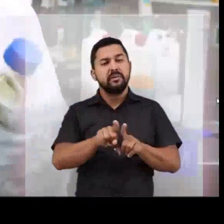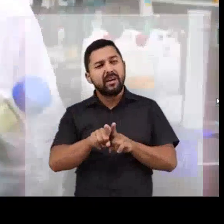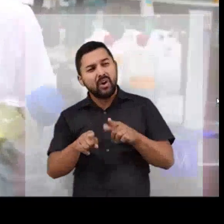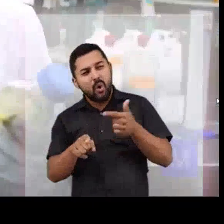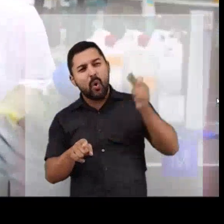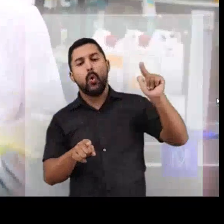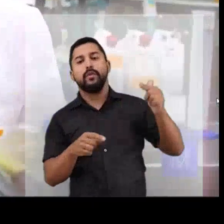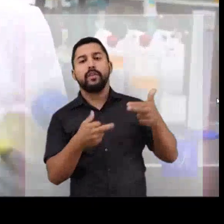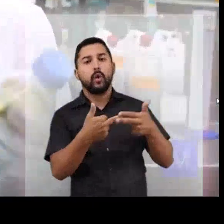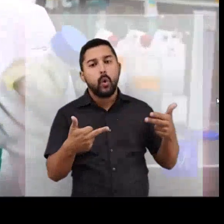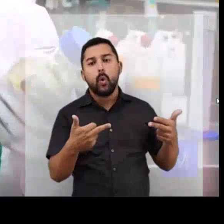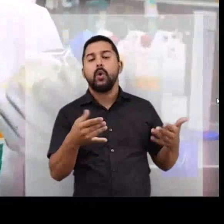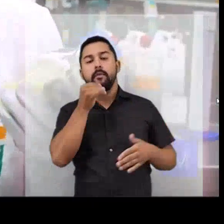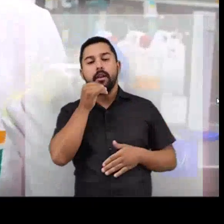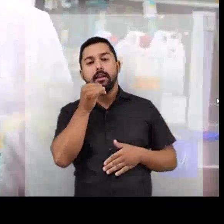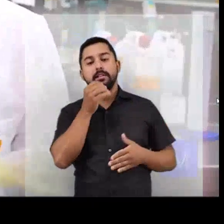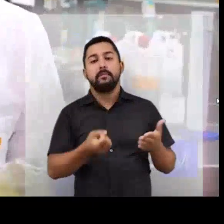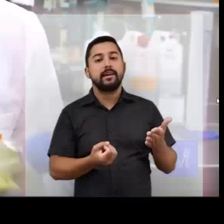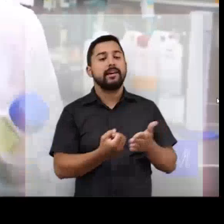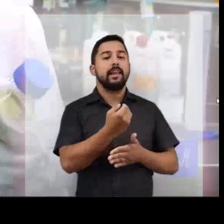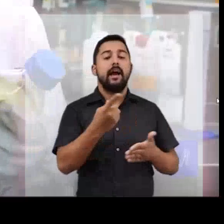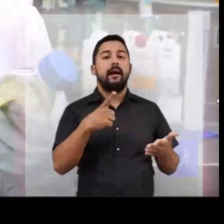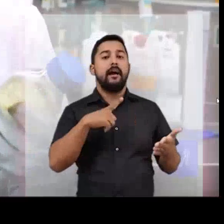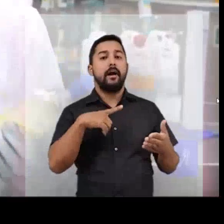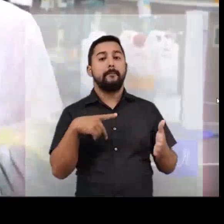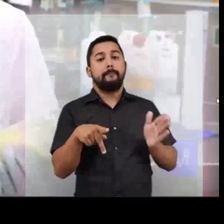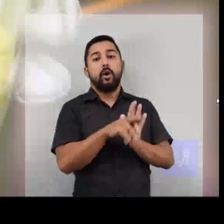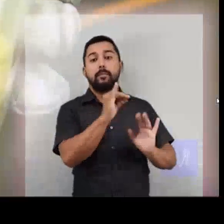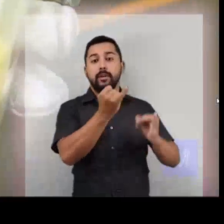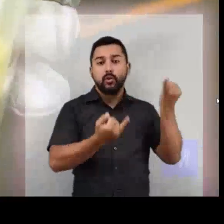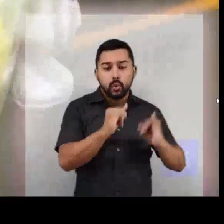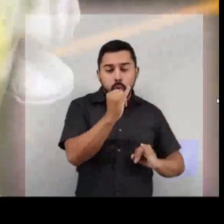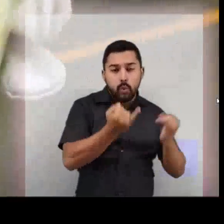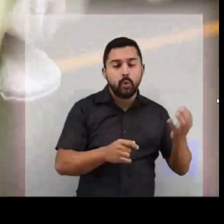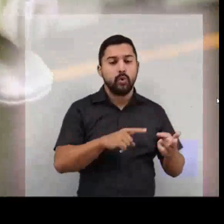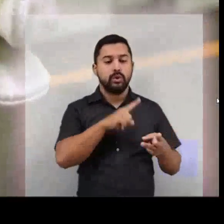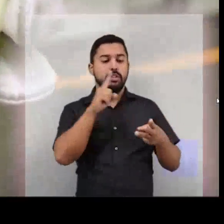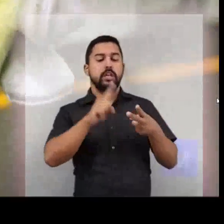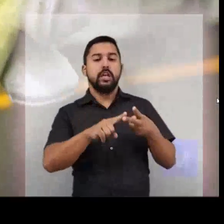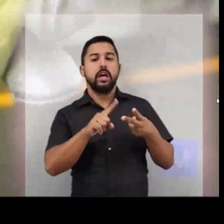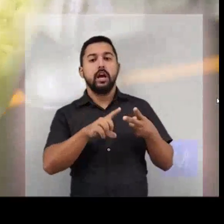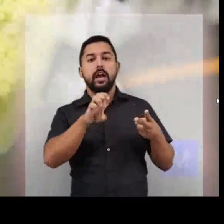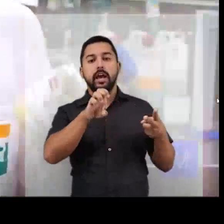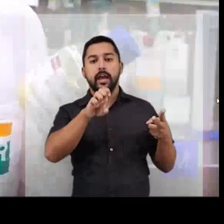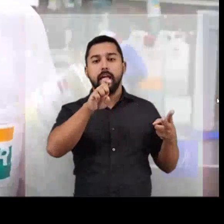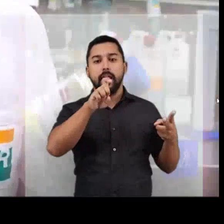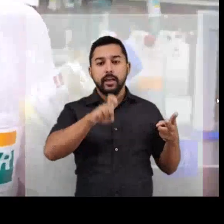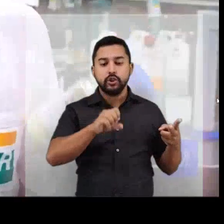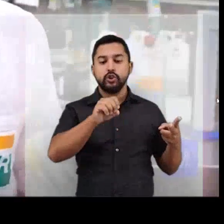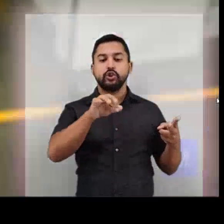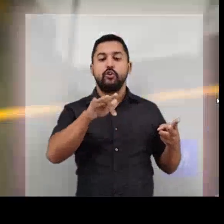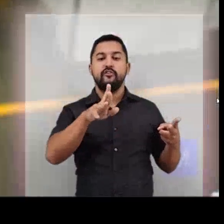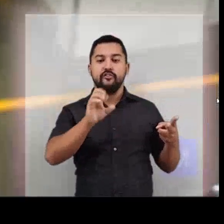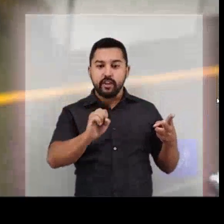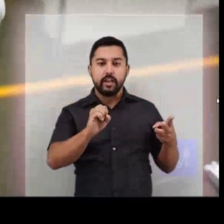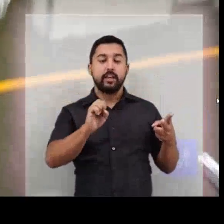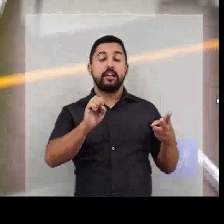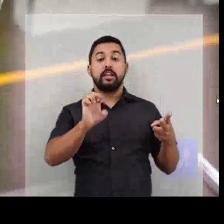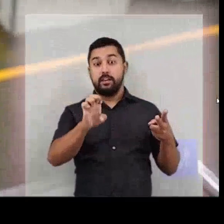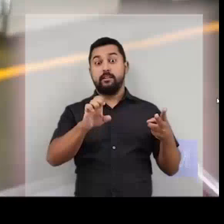também substâncias que vão ser usadas na fabricação de plástico, solvente para a indústria, enxofre para a produção de ácido sulfúrico e muito mais.